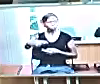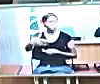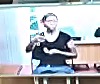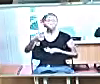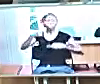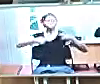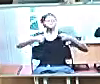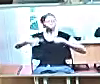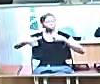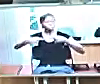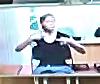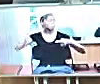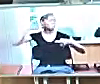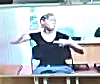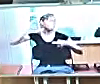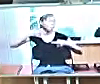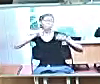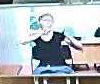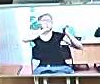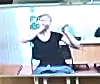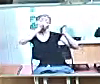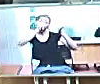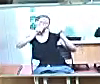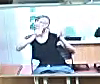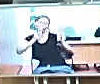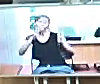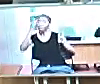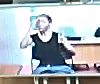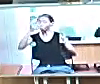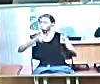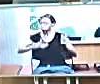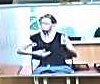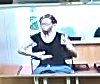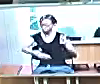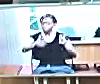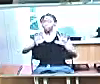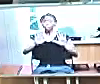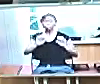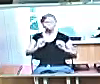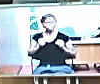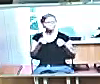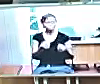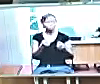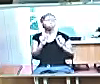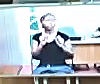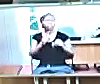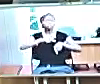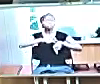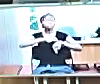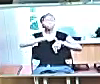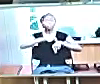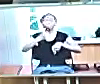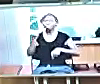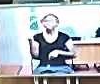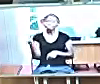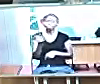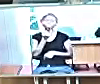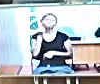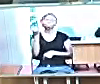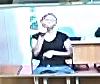cada tema a partir de amanhã e reforçar que realmente é o momento é extremamente importante